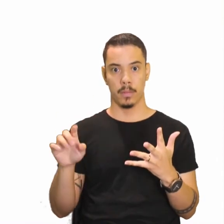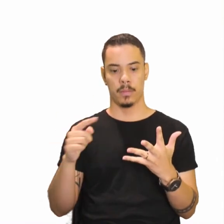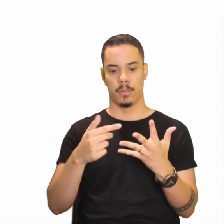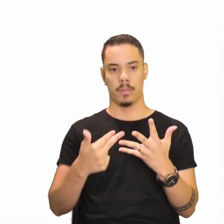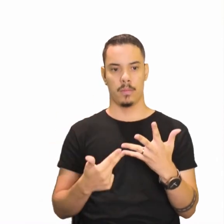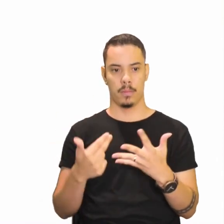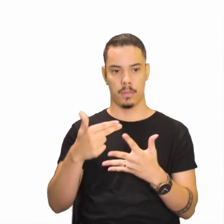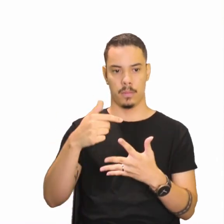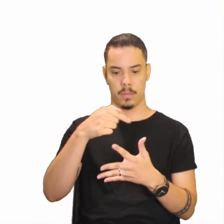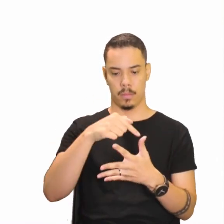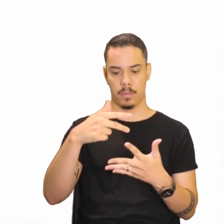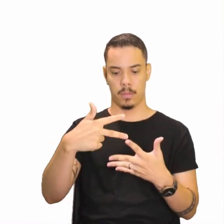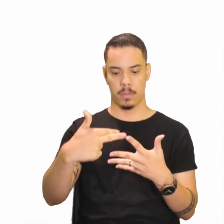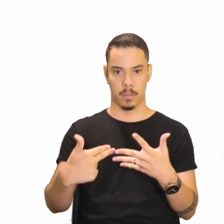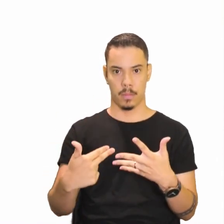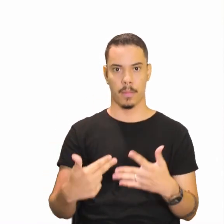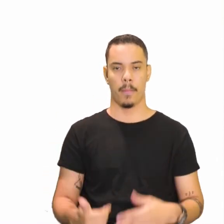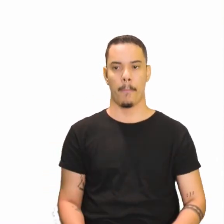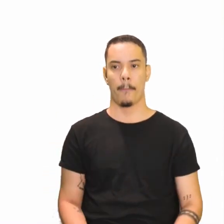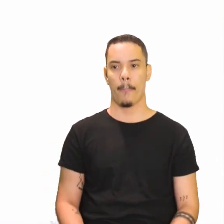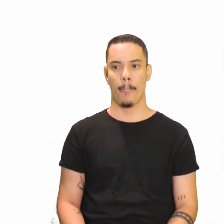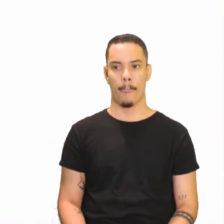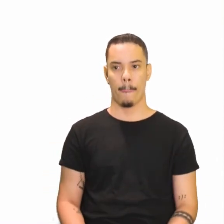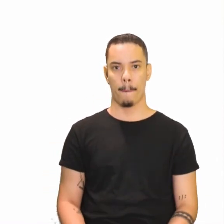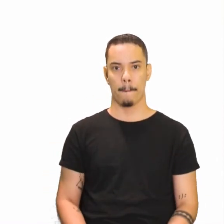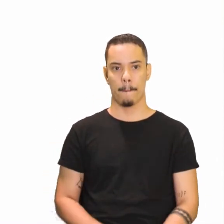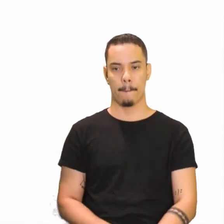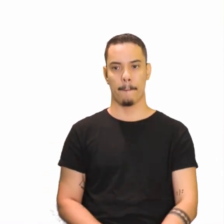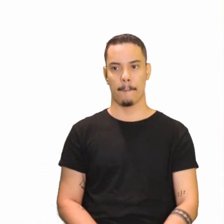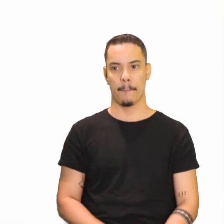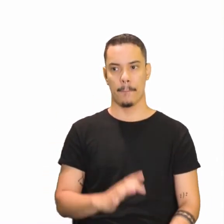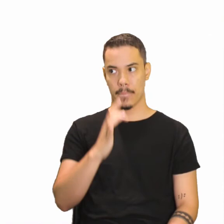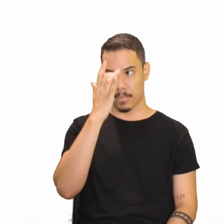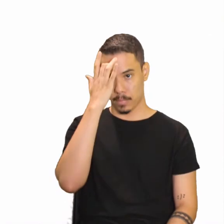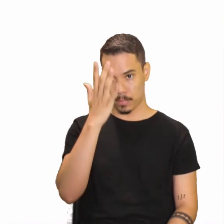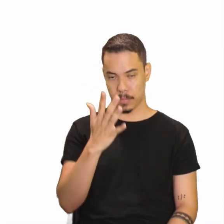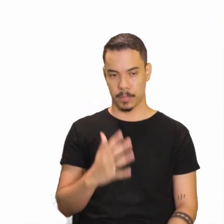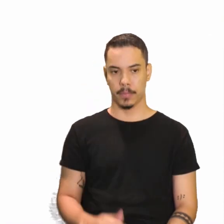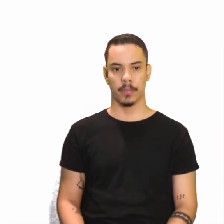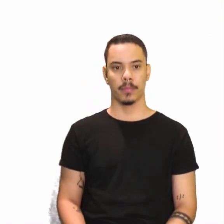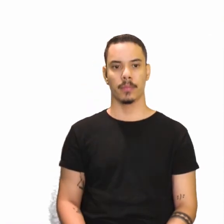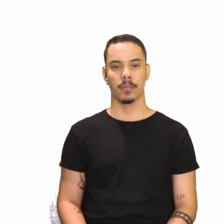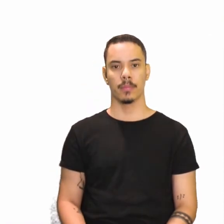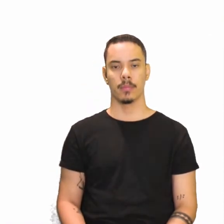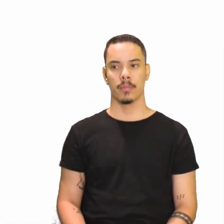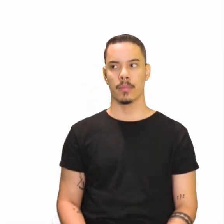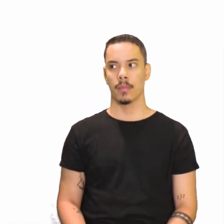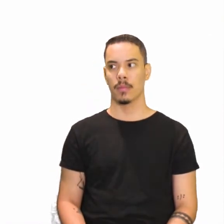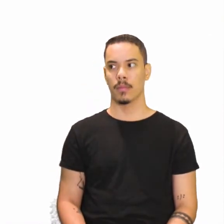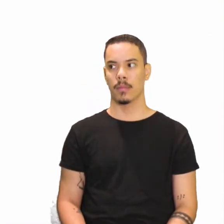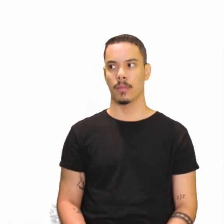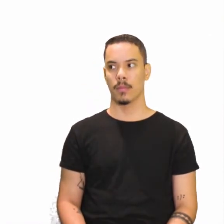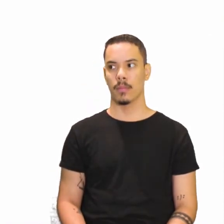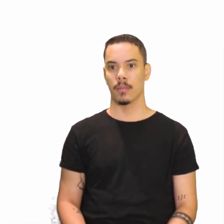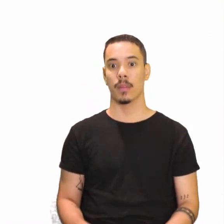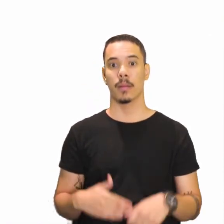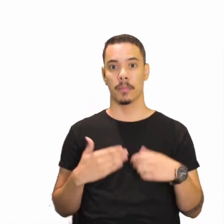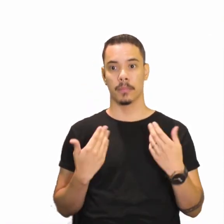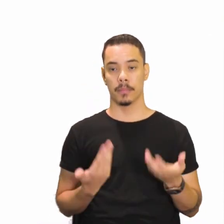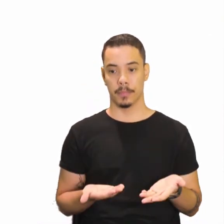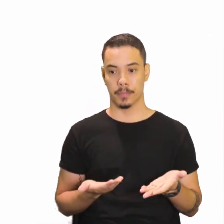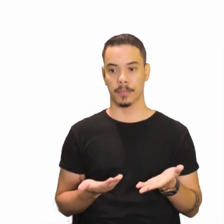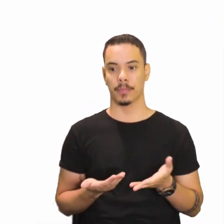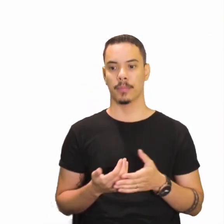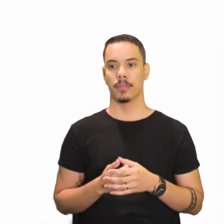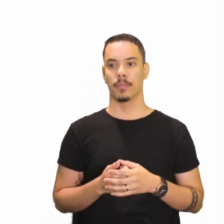aonde e aonde. Fácil, né? Então, amadinho, aqui,